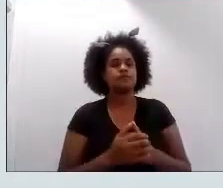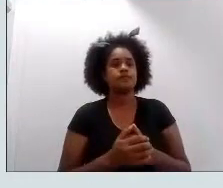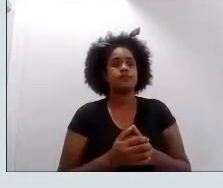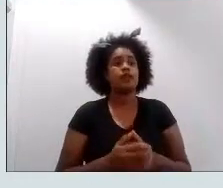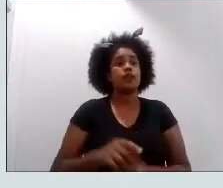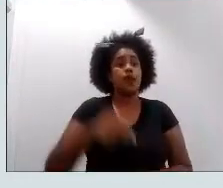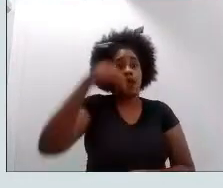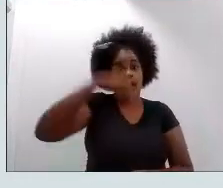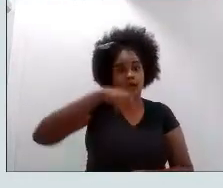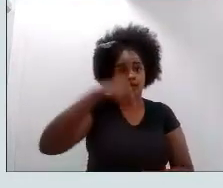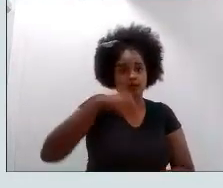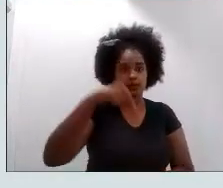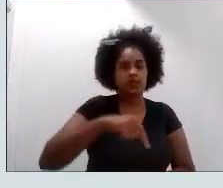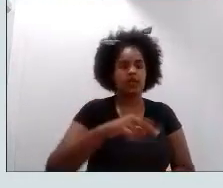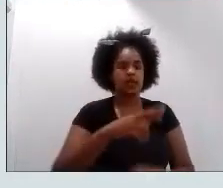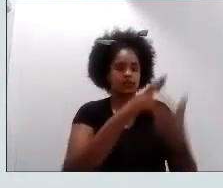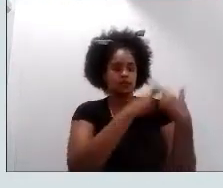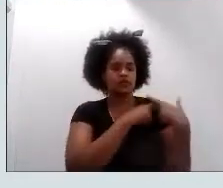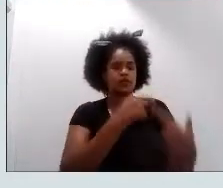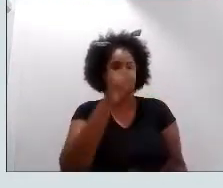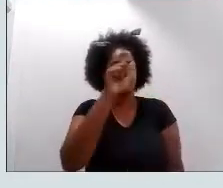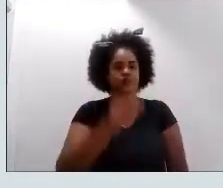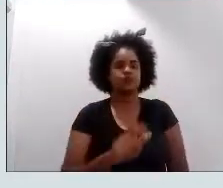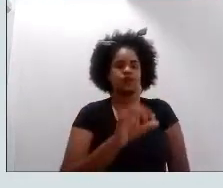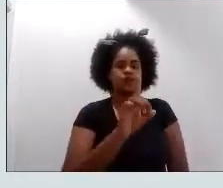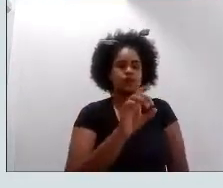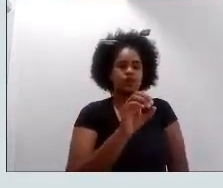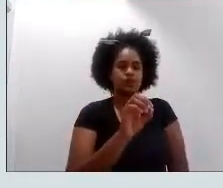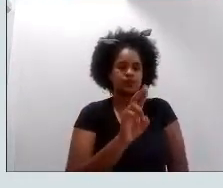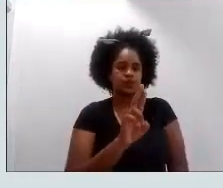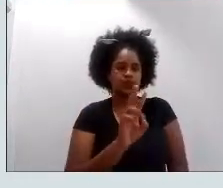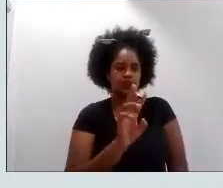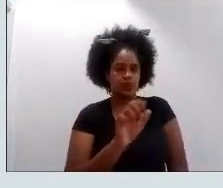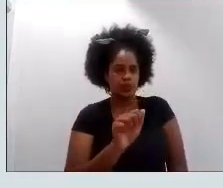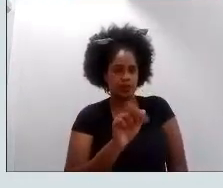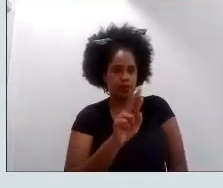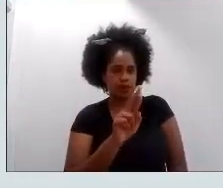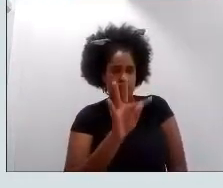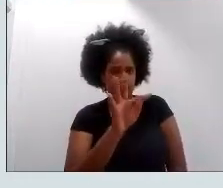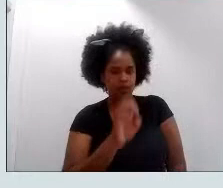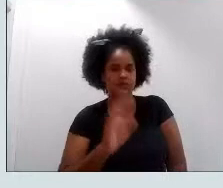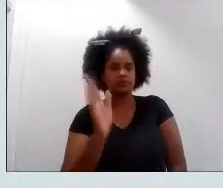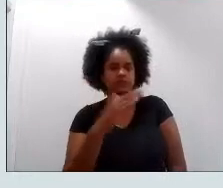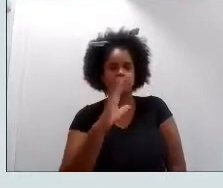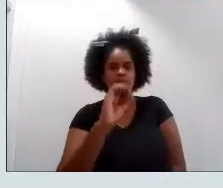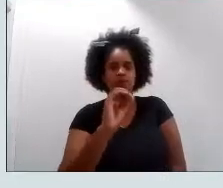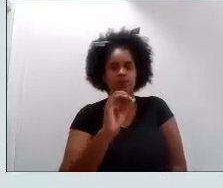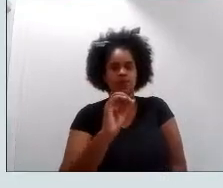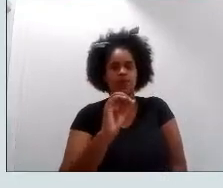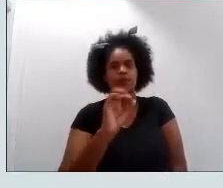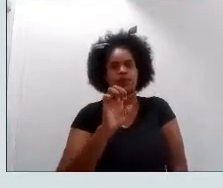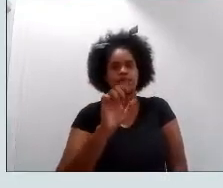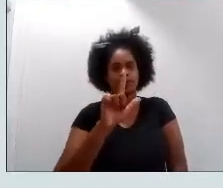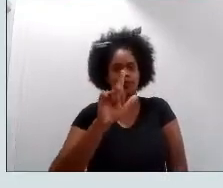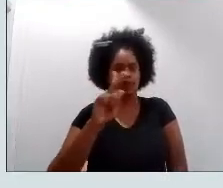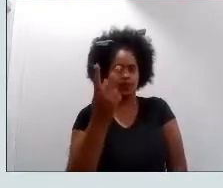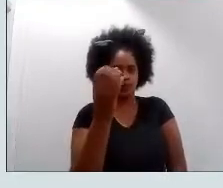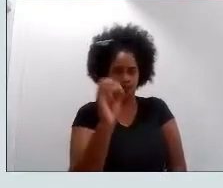Coelho. Ele vai conseguir fazer um grande desenvolvimento dessa capitania aqui em